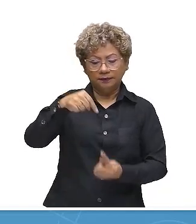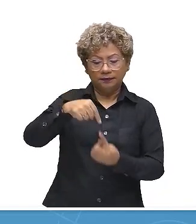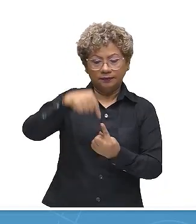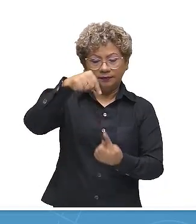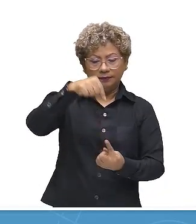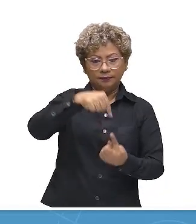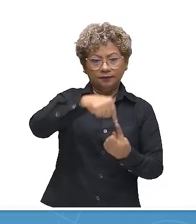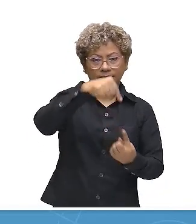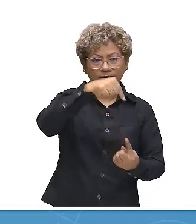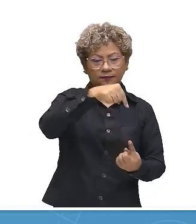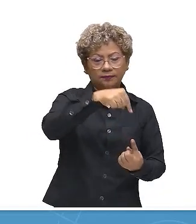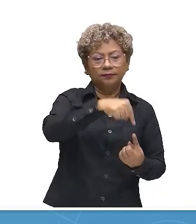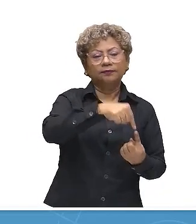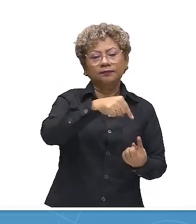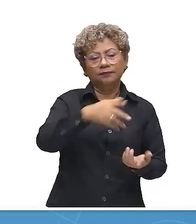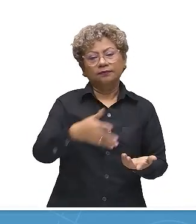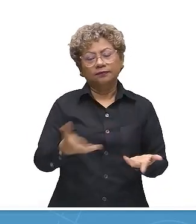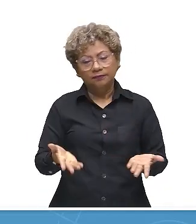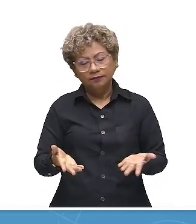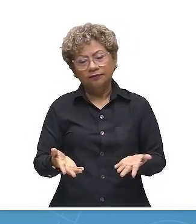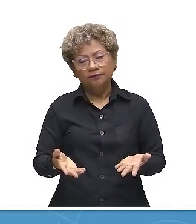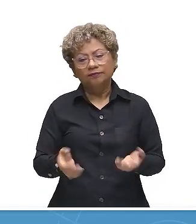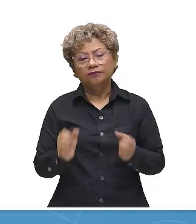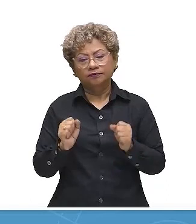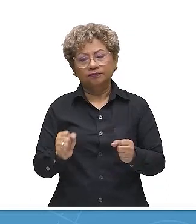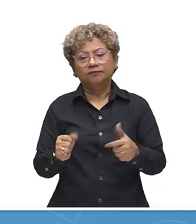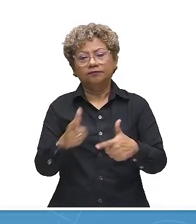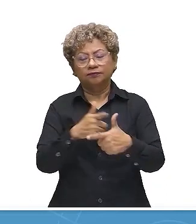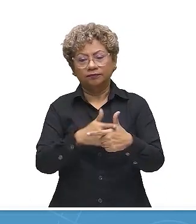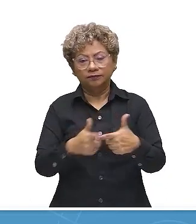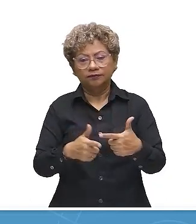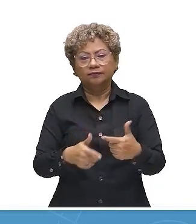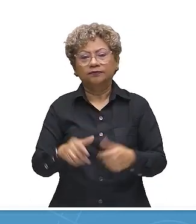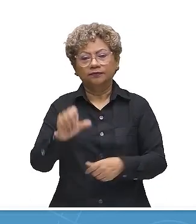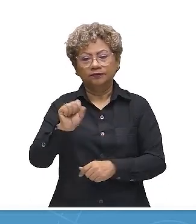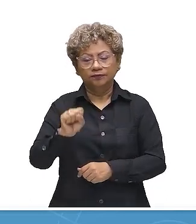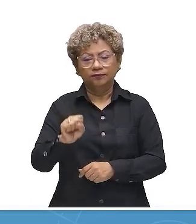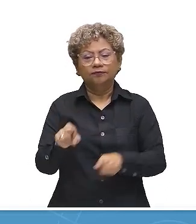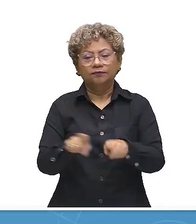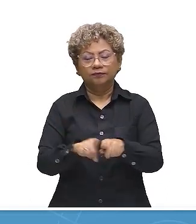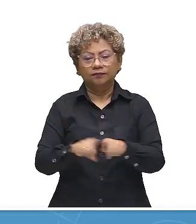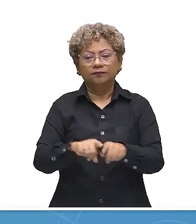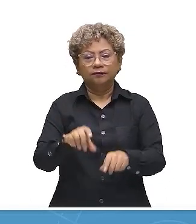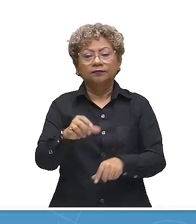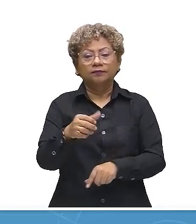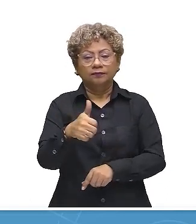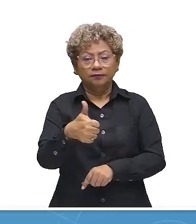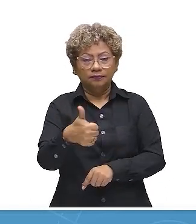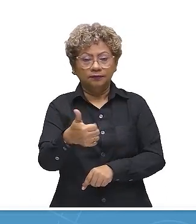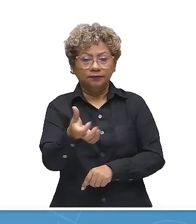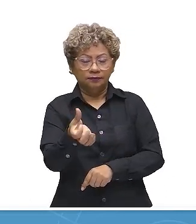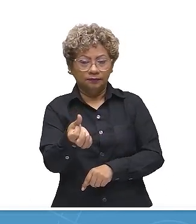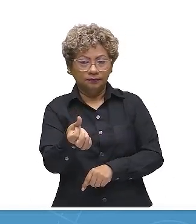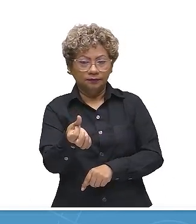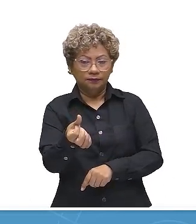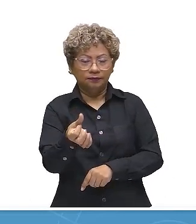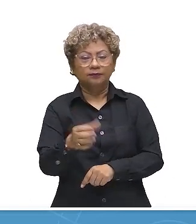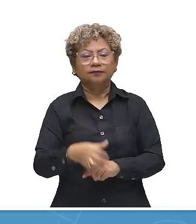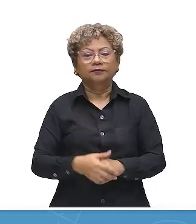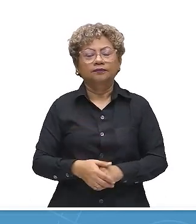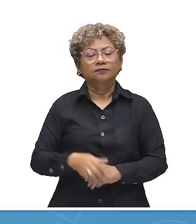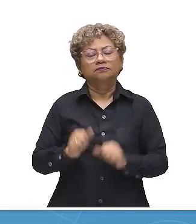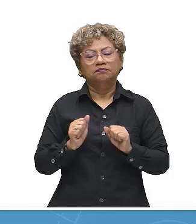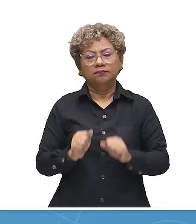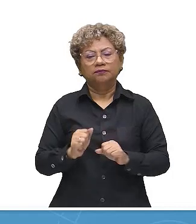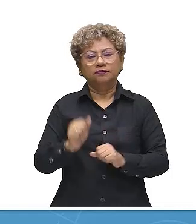divisor comum do 8 e do 16. Então, já poderia dividir direto, olha só. O MDC